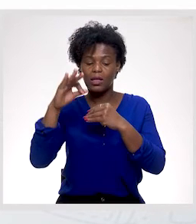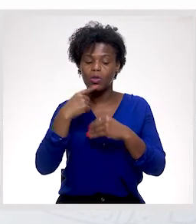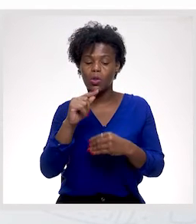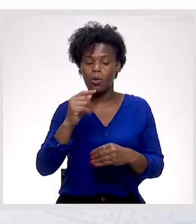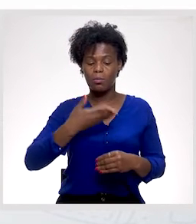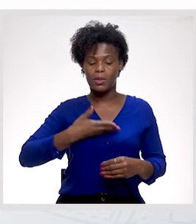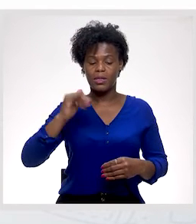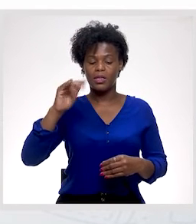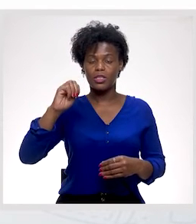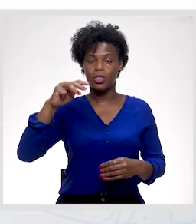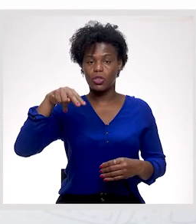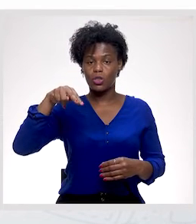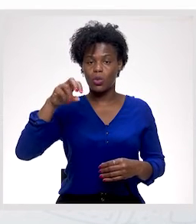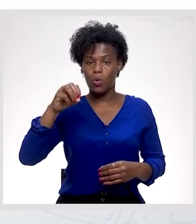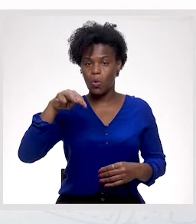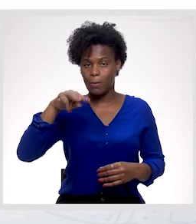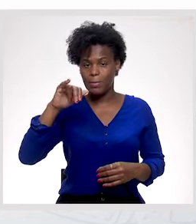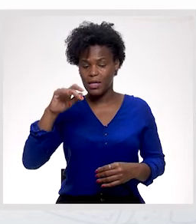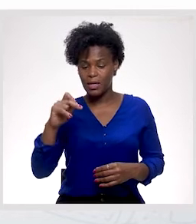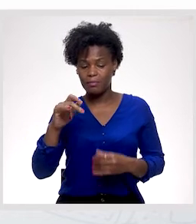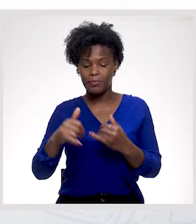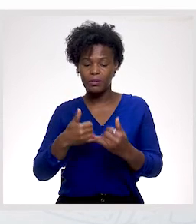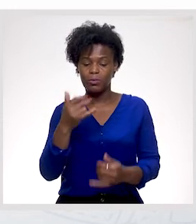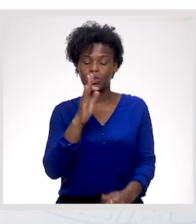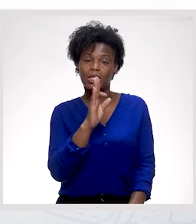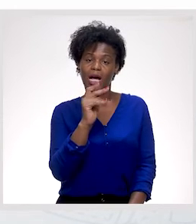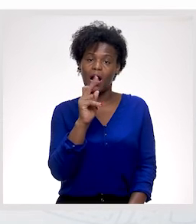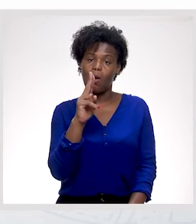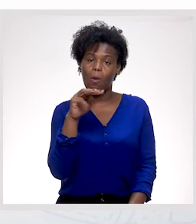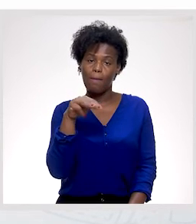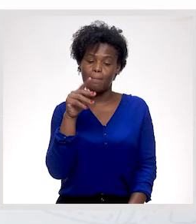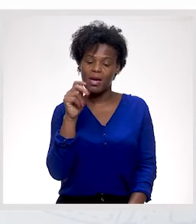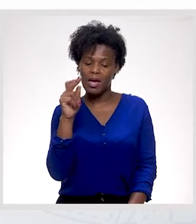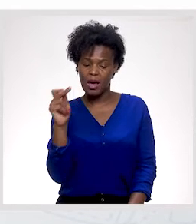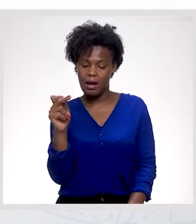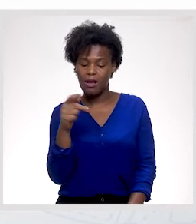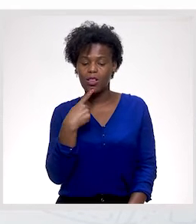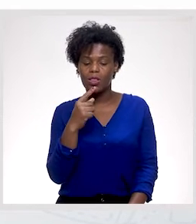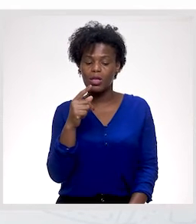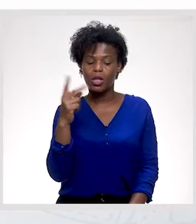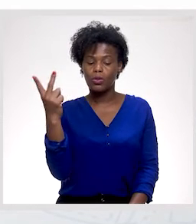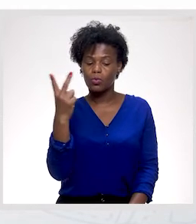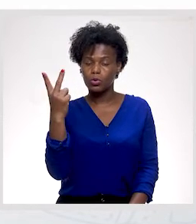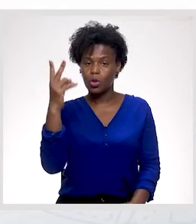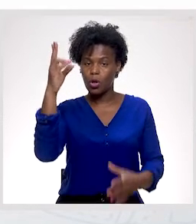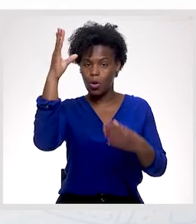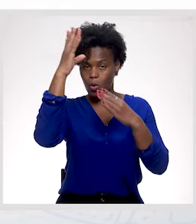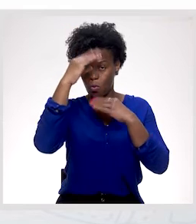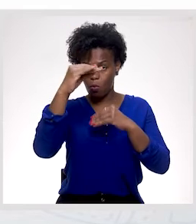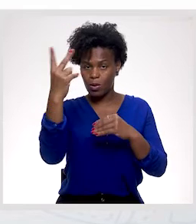Dysnomia. Depois do Eris temos Haumea, que possui 2 satélites